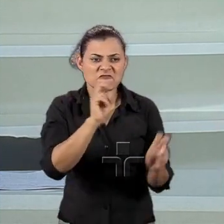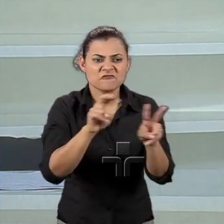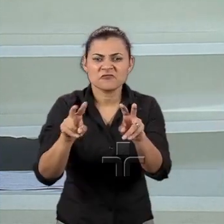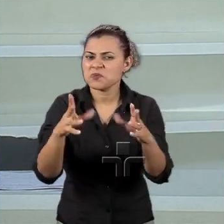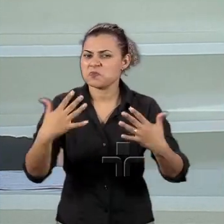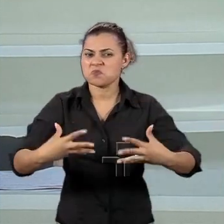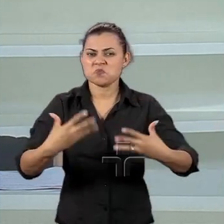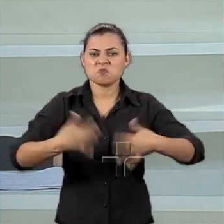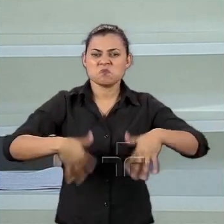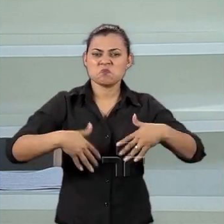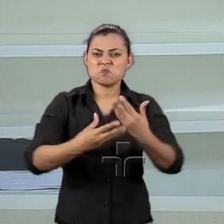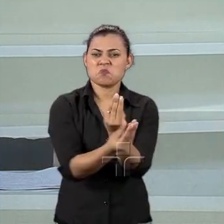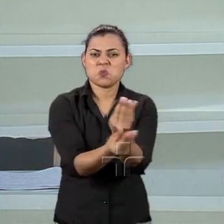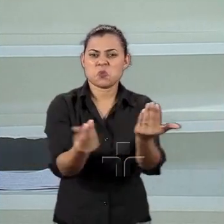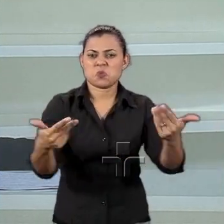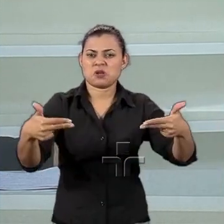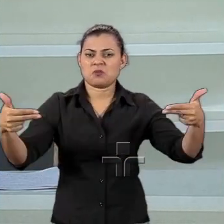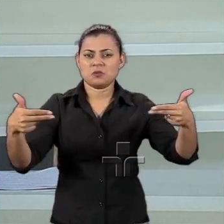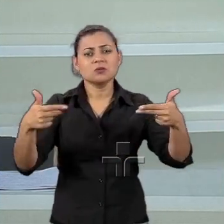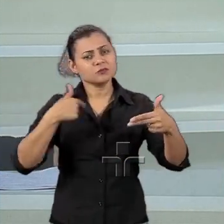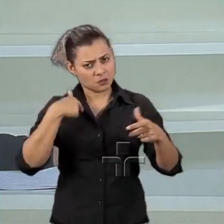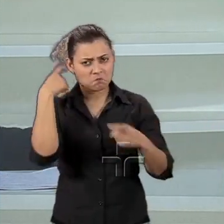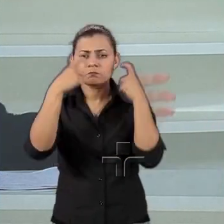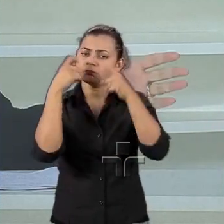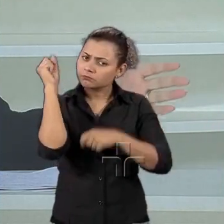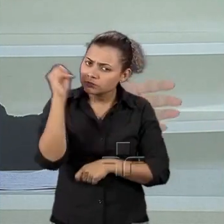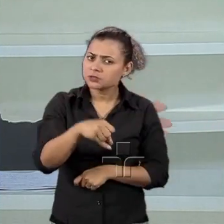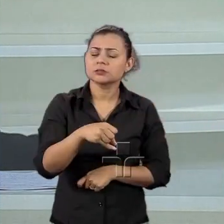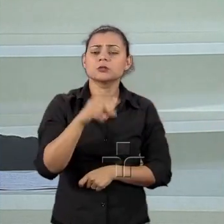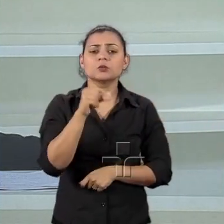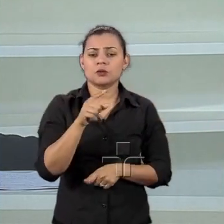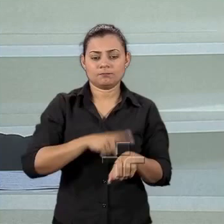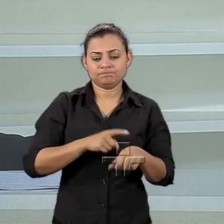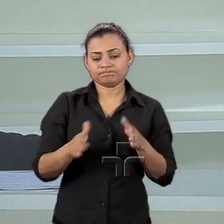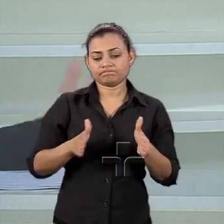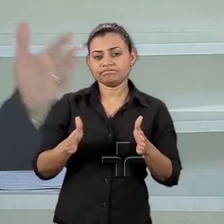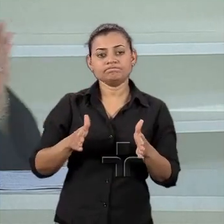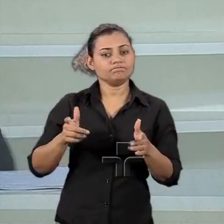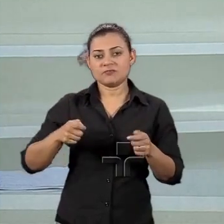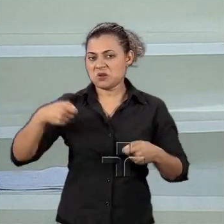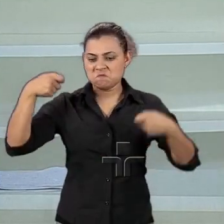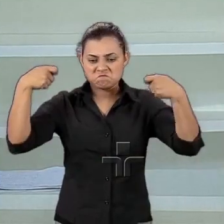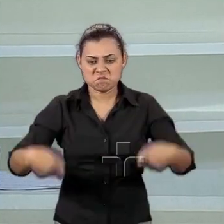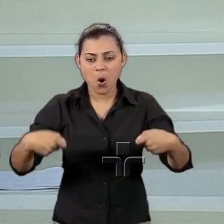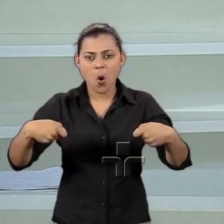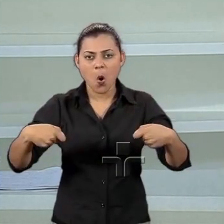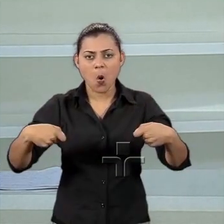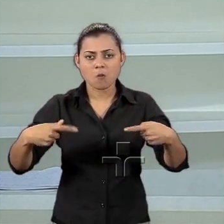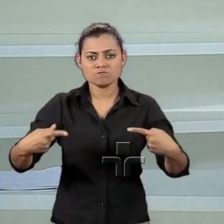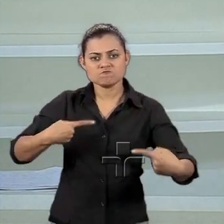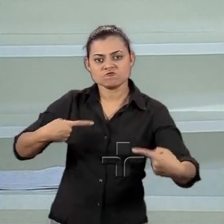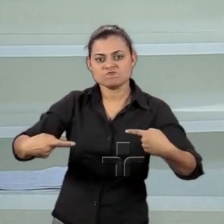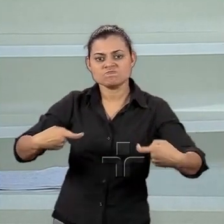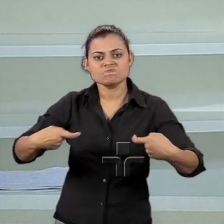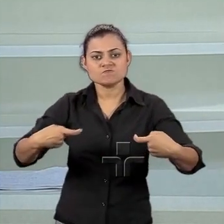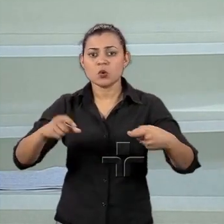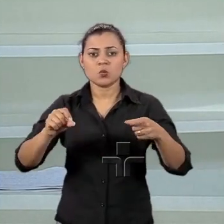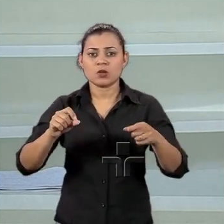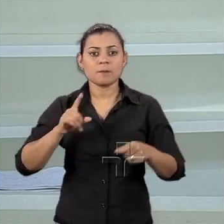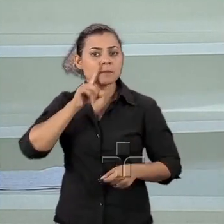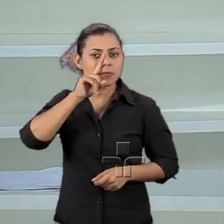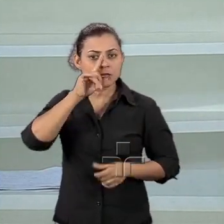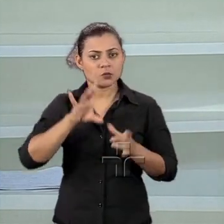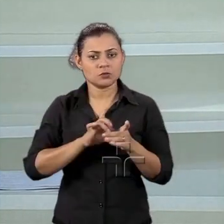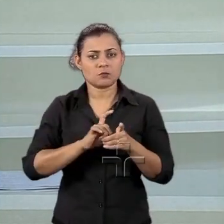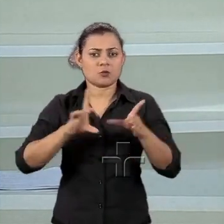coisa na minha vida e eu estou preocupada, sim, com esse extremismo e de colocar em risco a democracia